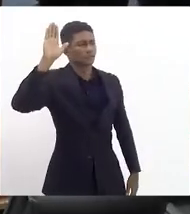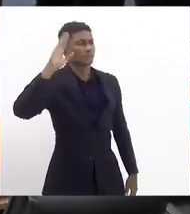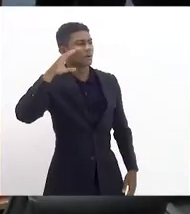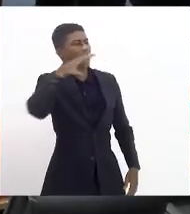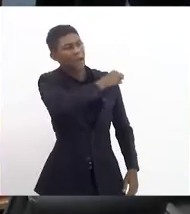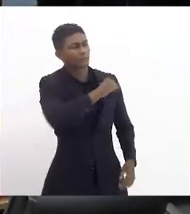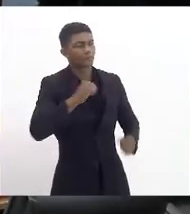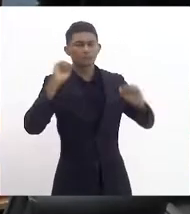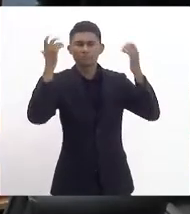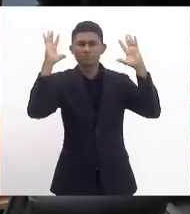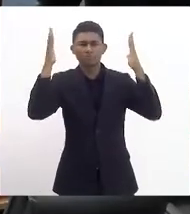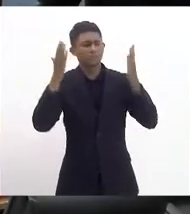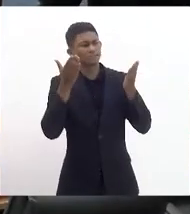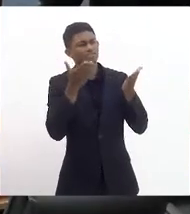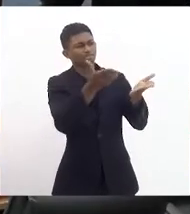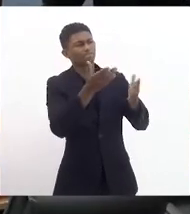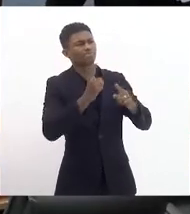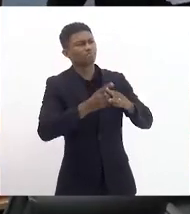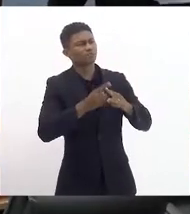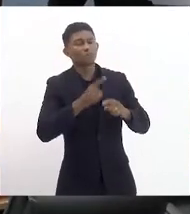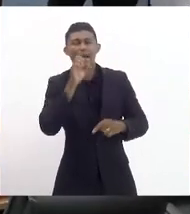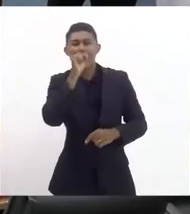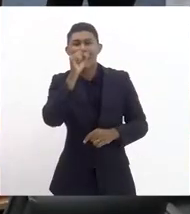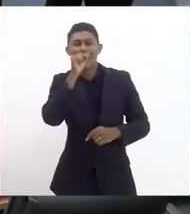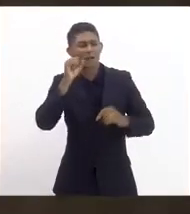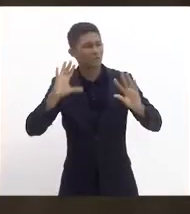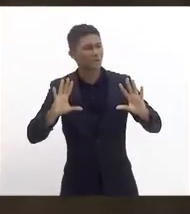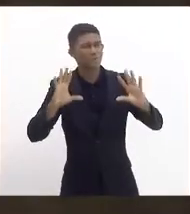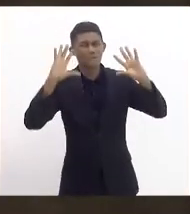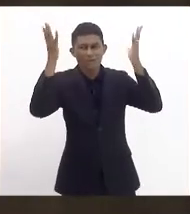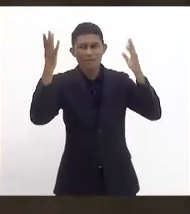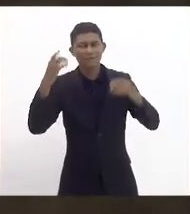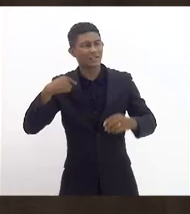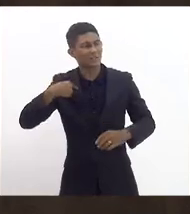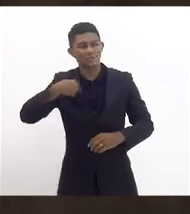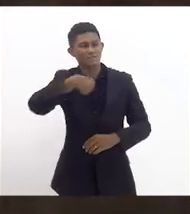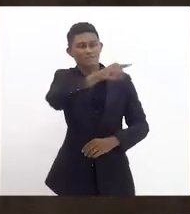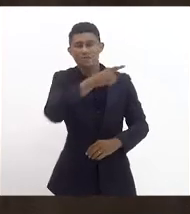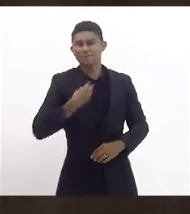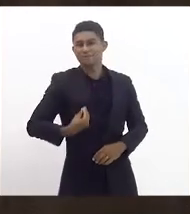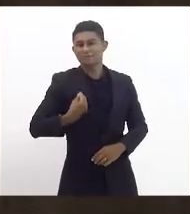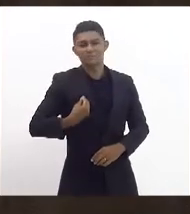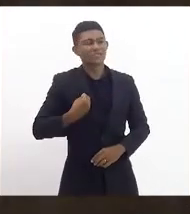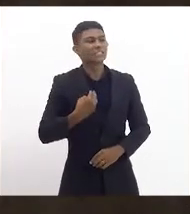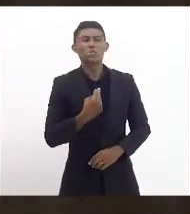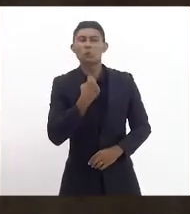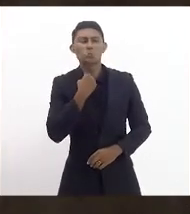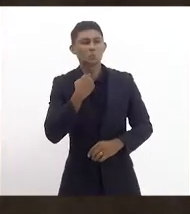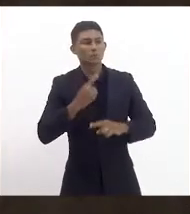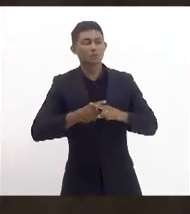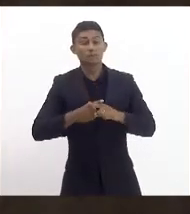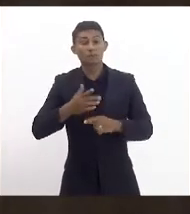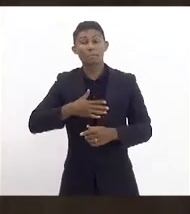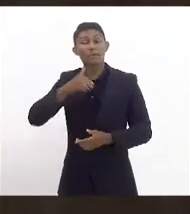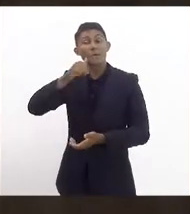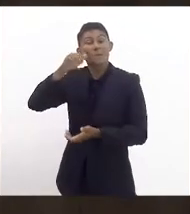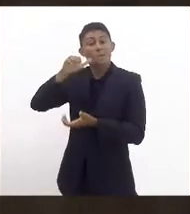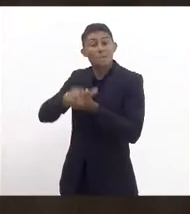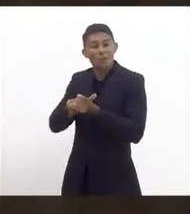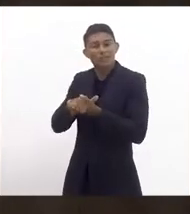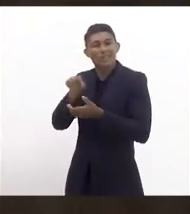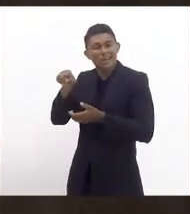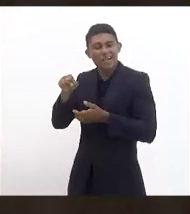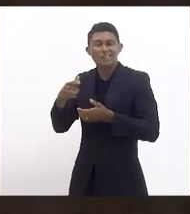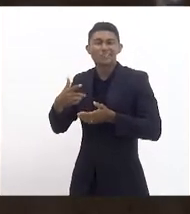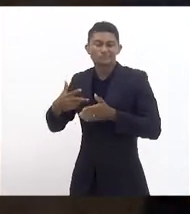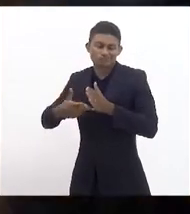queria parabenizar a Vossa Excelência pelo evento de sábado. Eu não pude estar presente. Minha esposa teve um procedimento, tá?